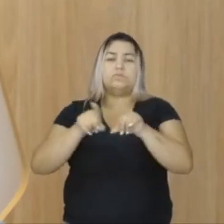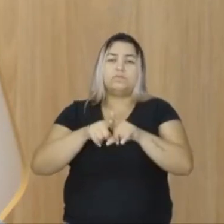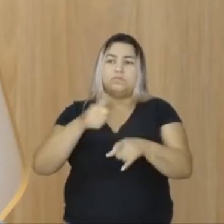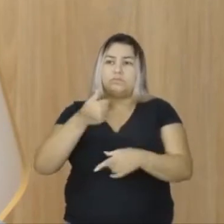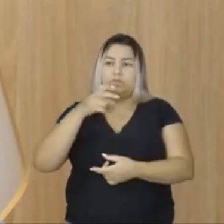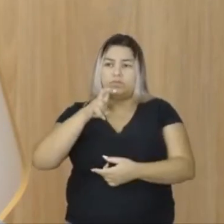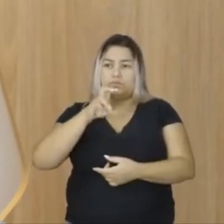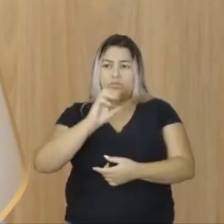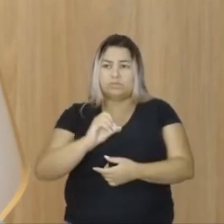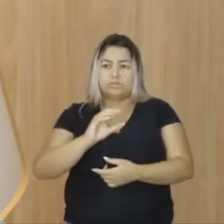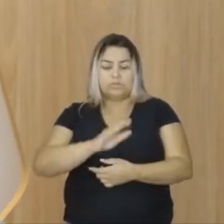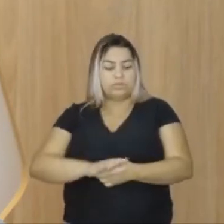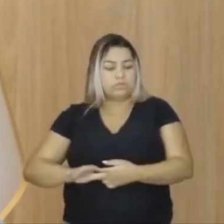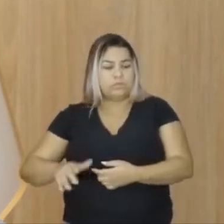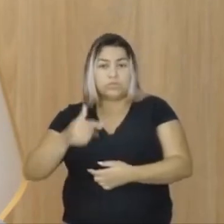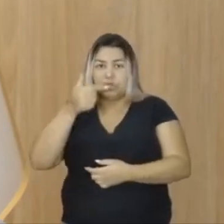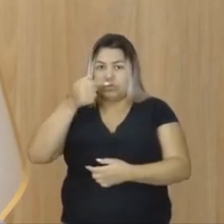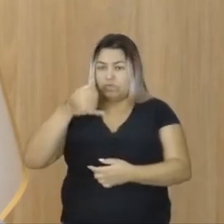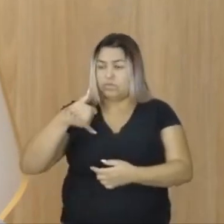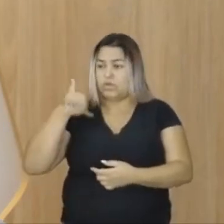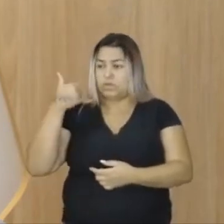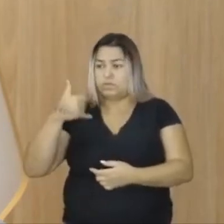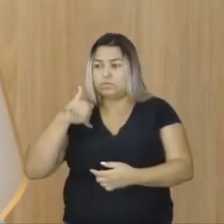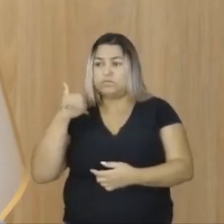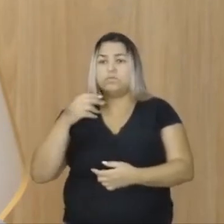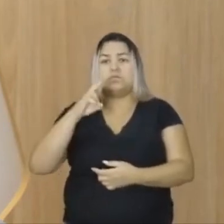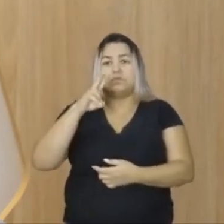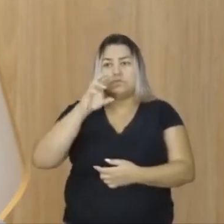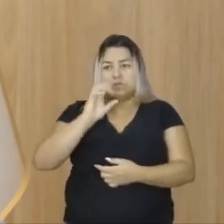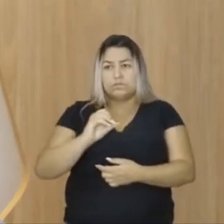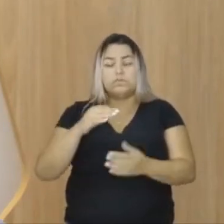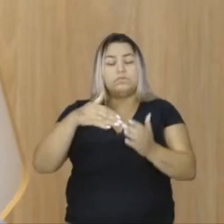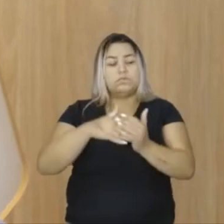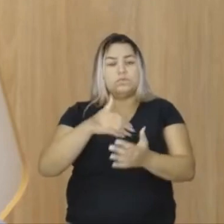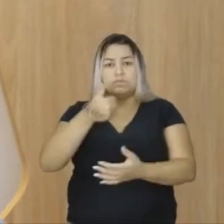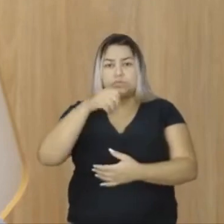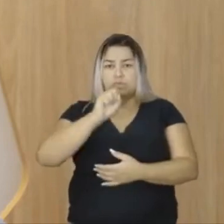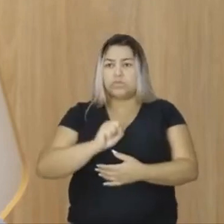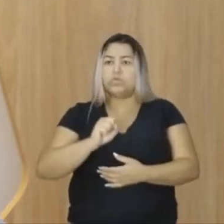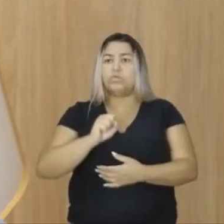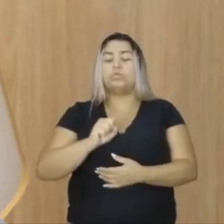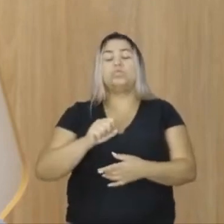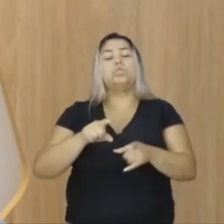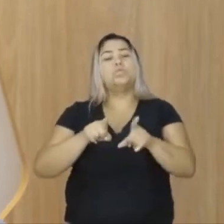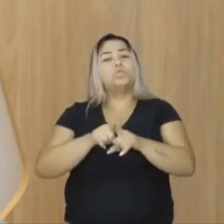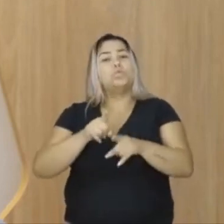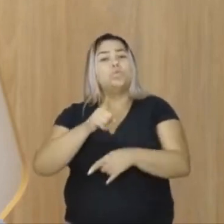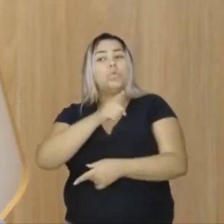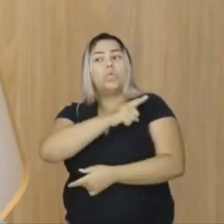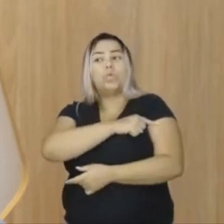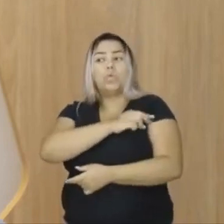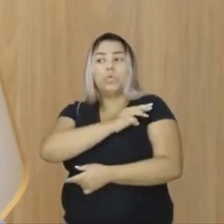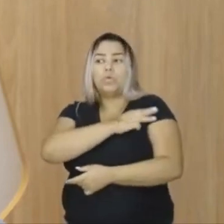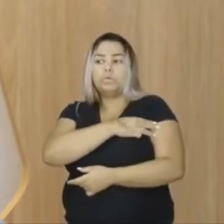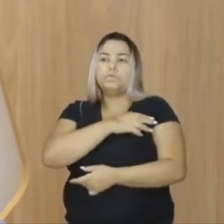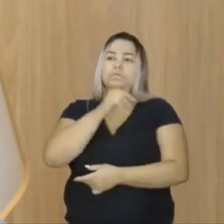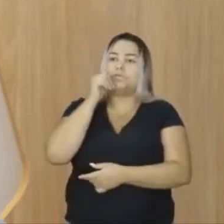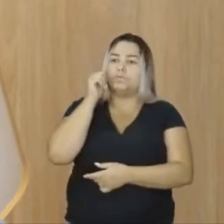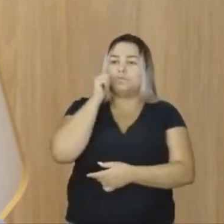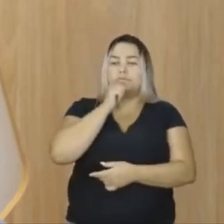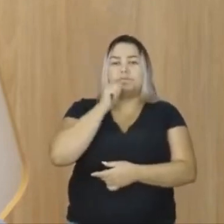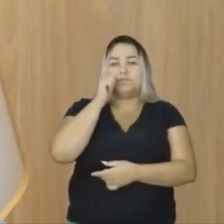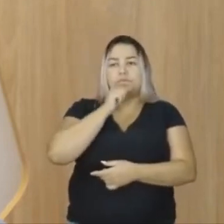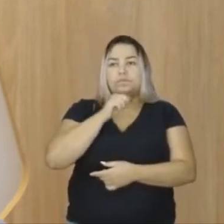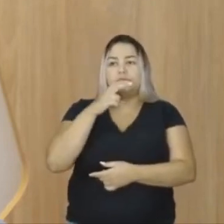R$150 para as crianças menores de 7 anos, depois R$50 até 18 anos no ensino médio, mais R$50 para as mulheres de baixa